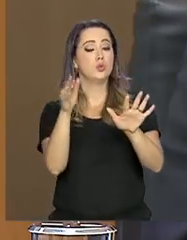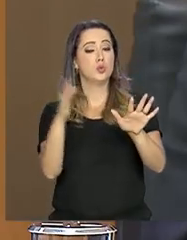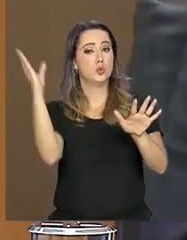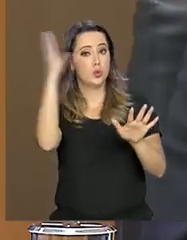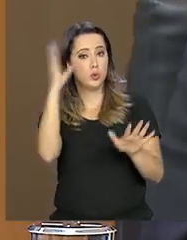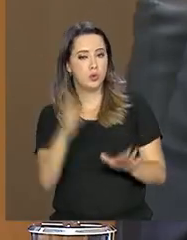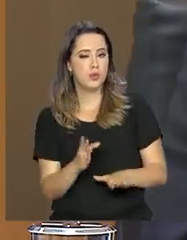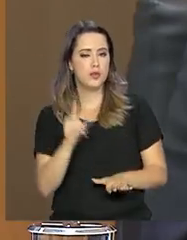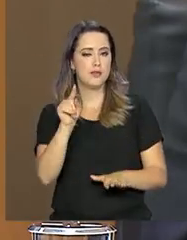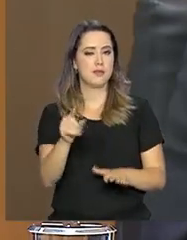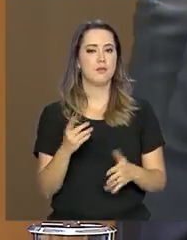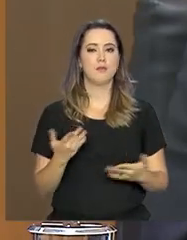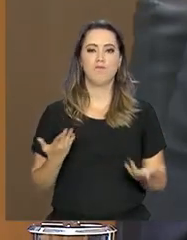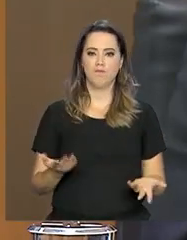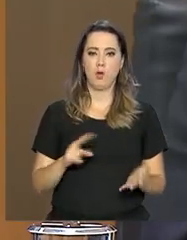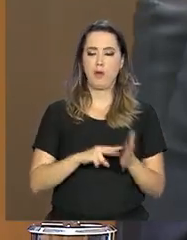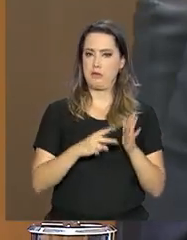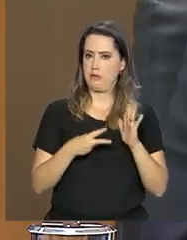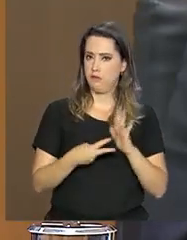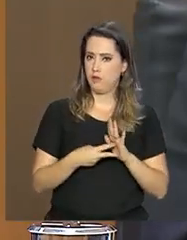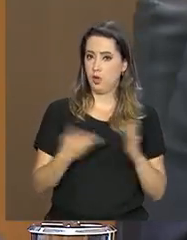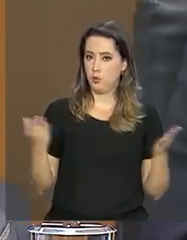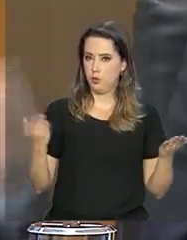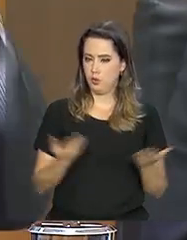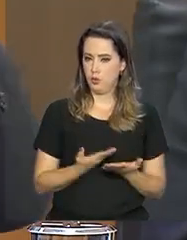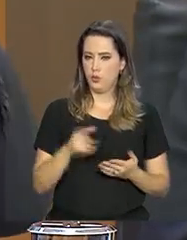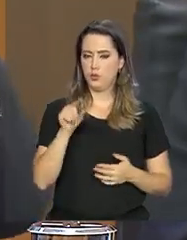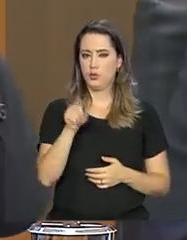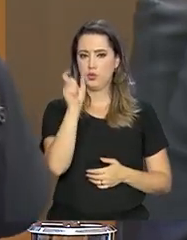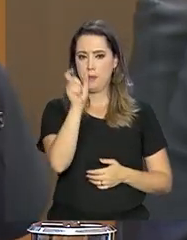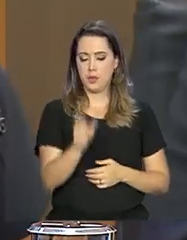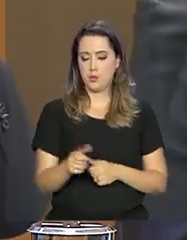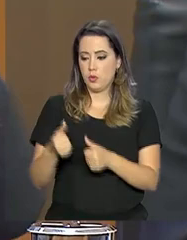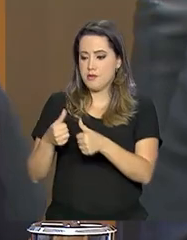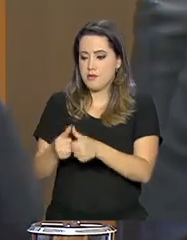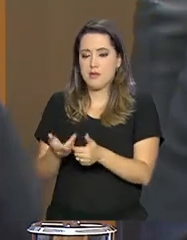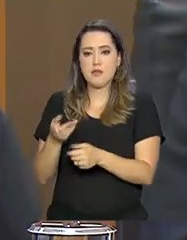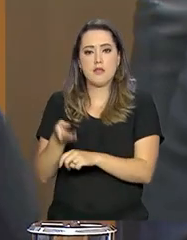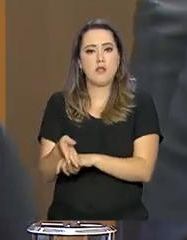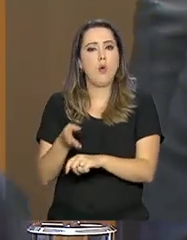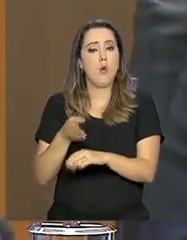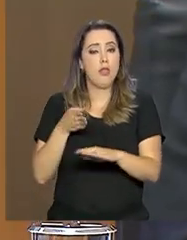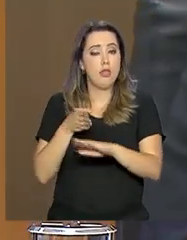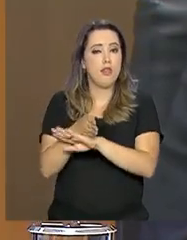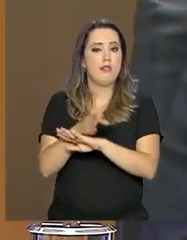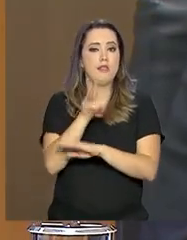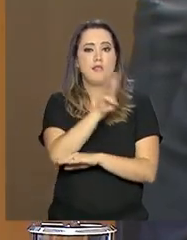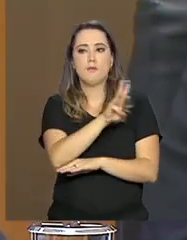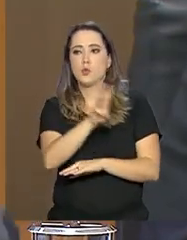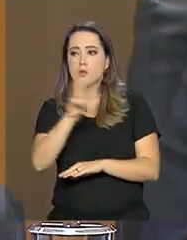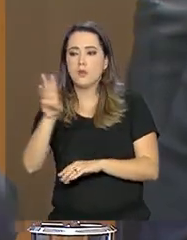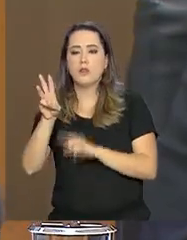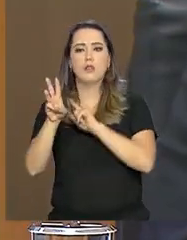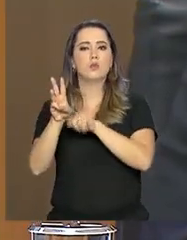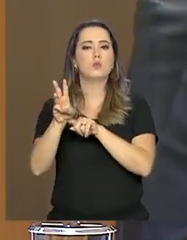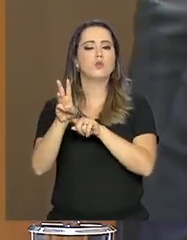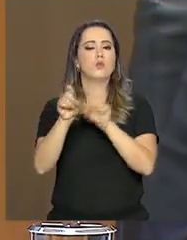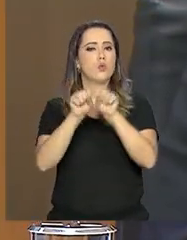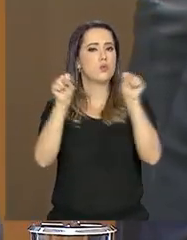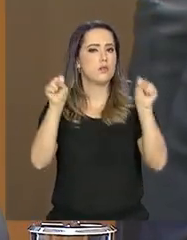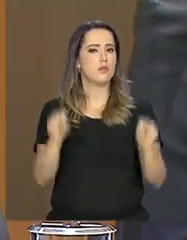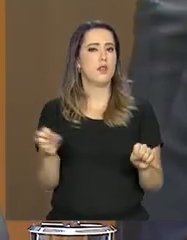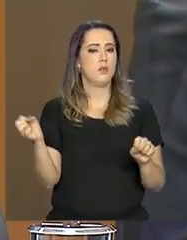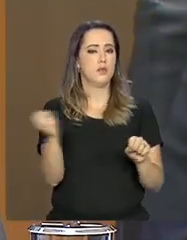o pior nacional que quer dizer isso aqueles que estiverem no sistema eles ao